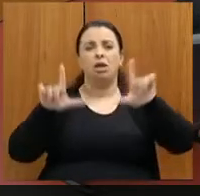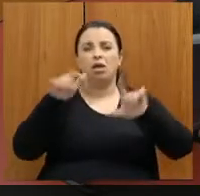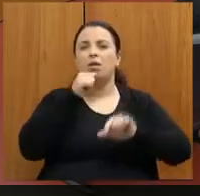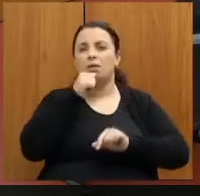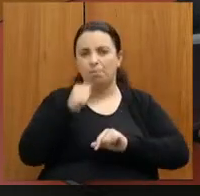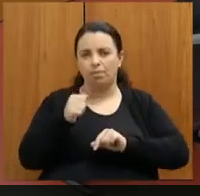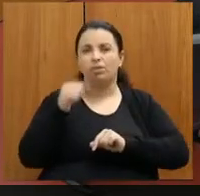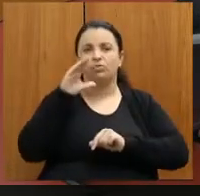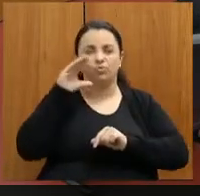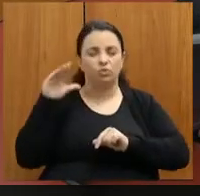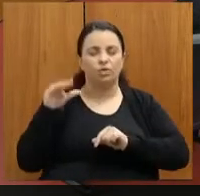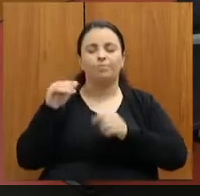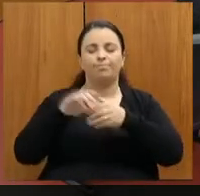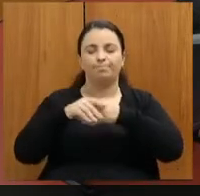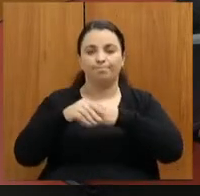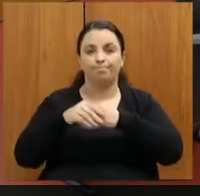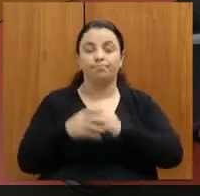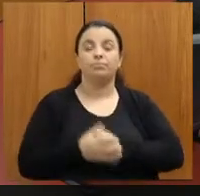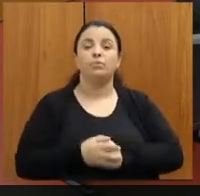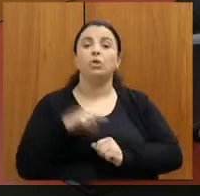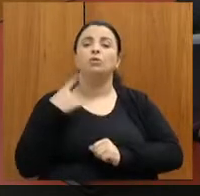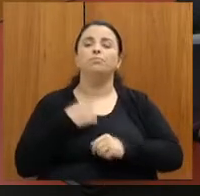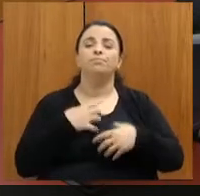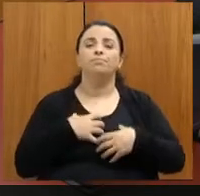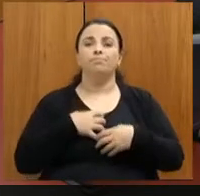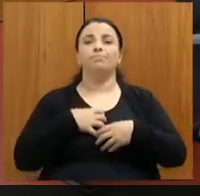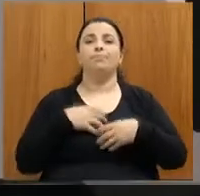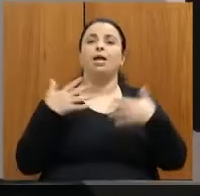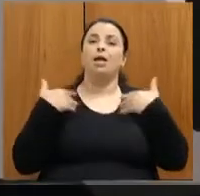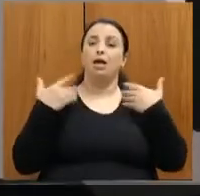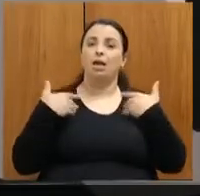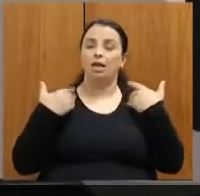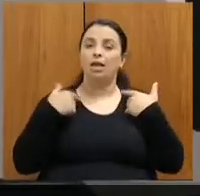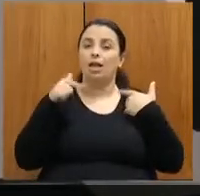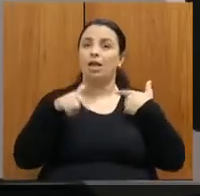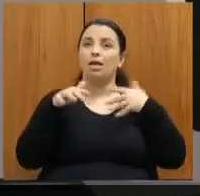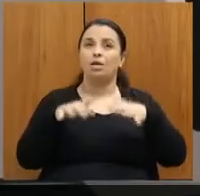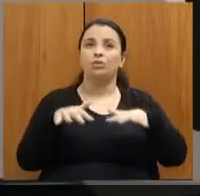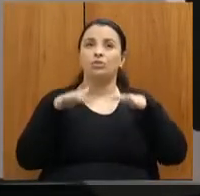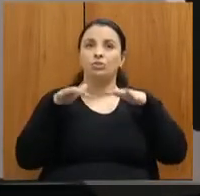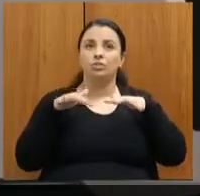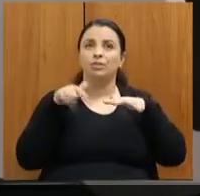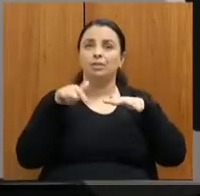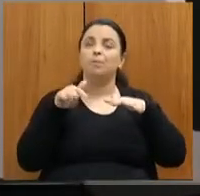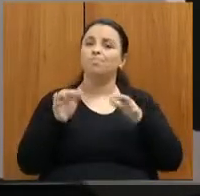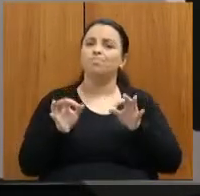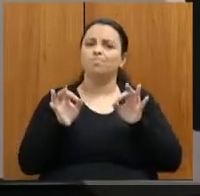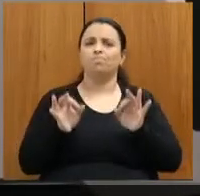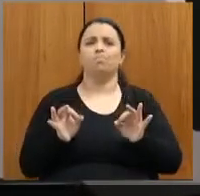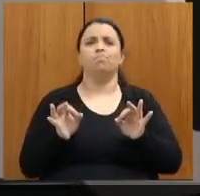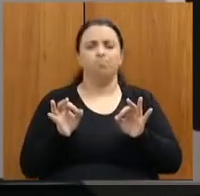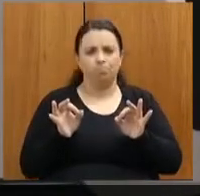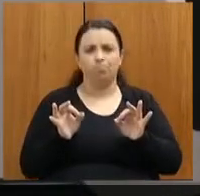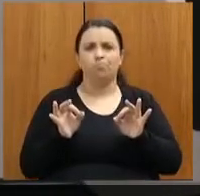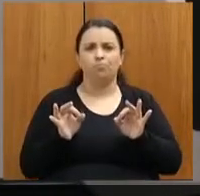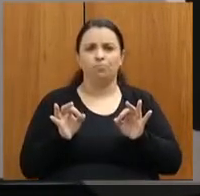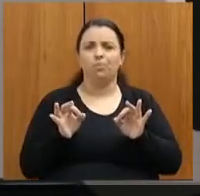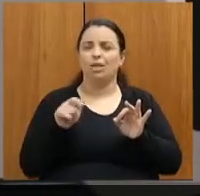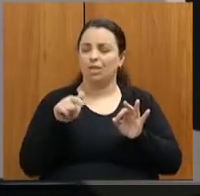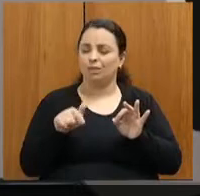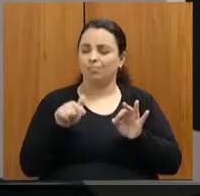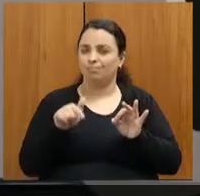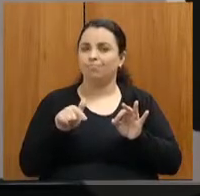satisfação é nossa alegria é ver que irmão audiência começa que eu acho que ele é muito acertada ou Assembleia